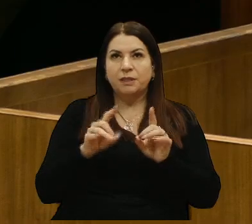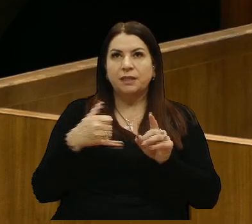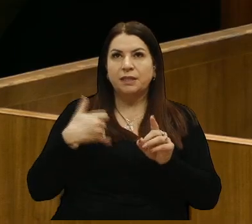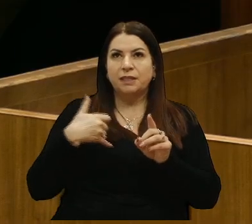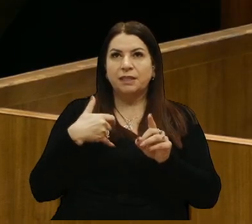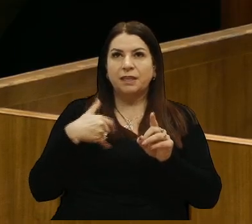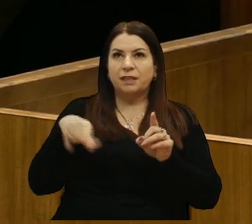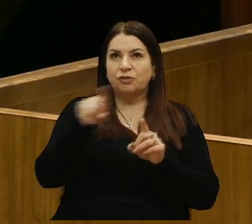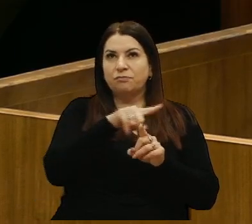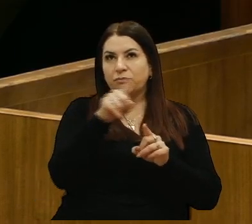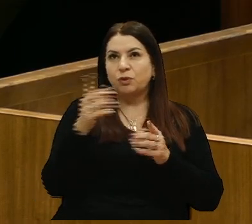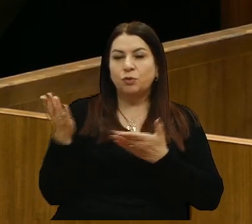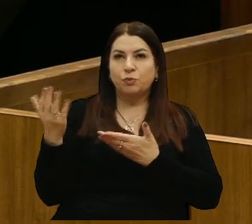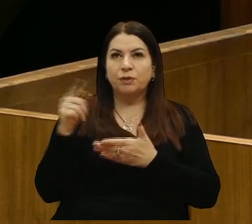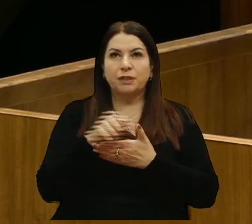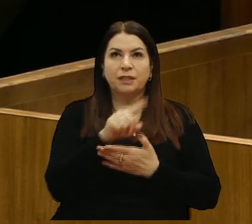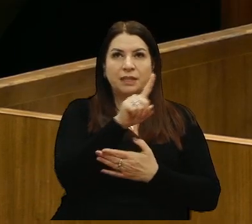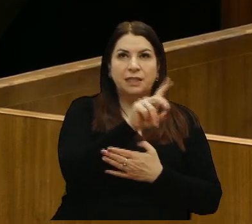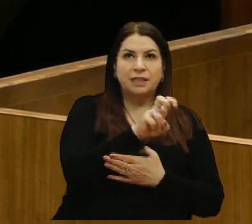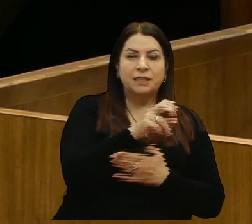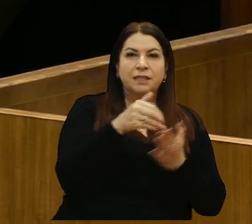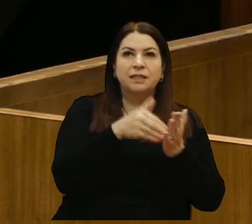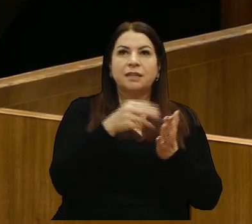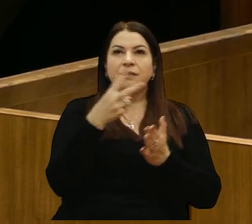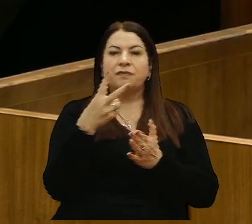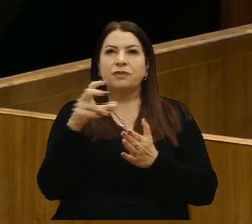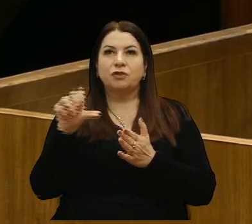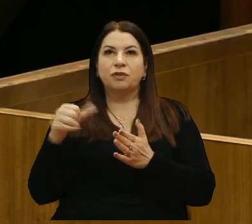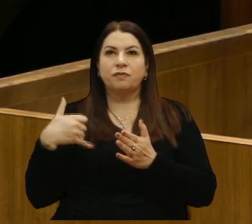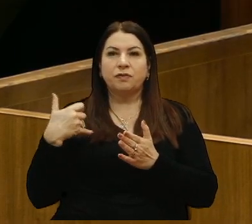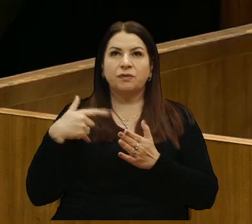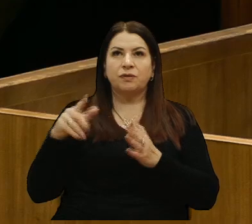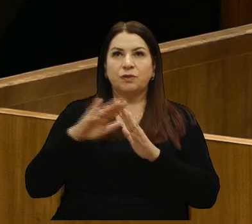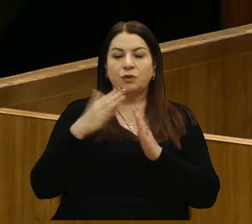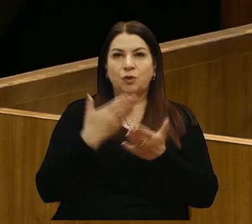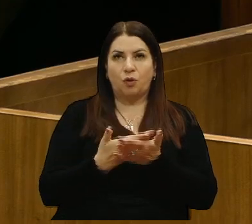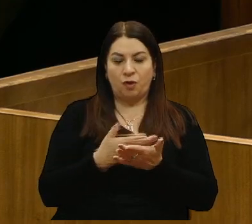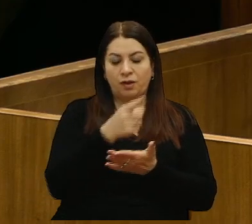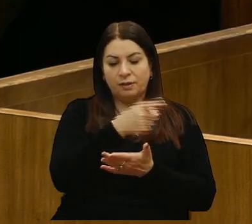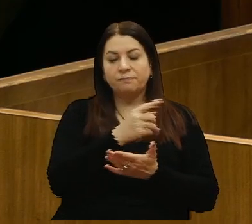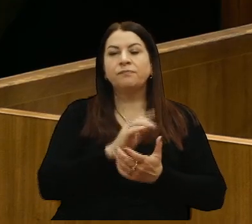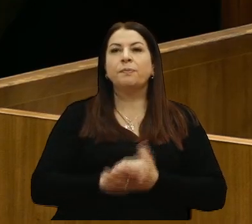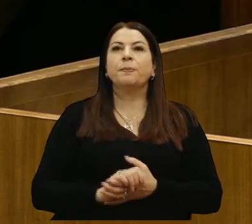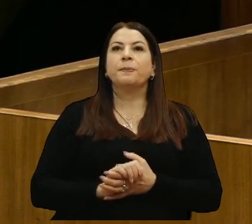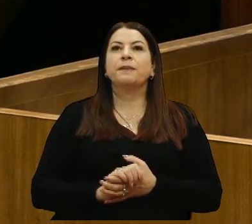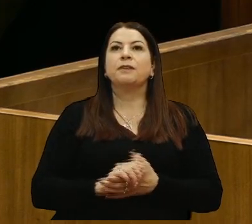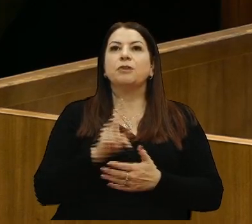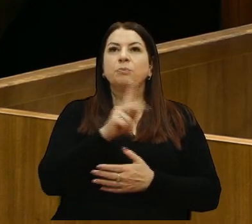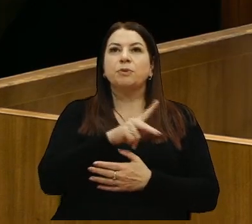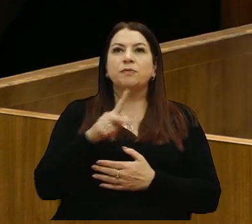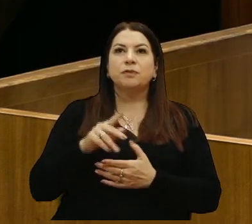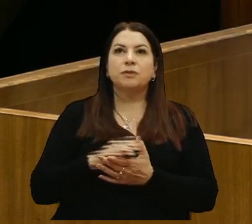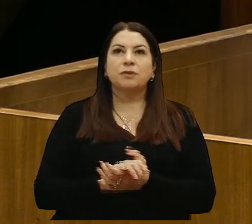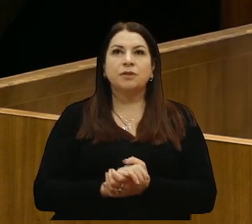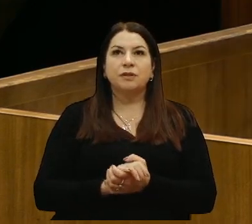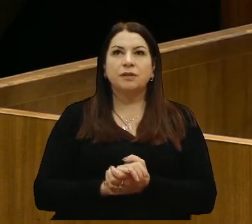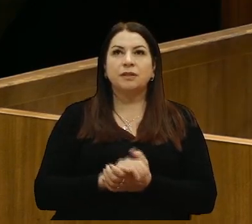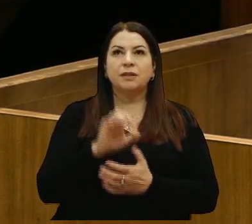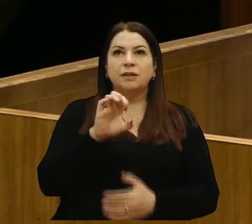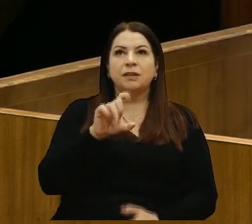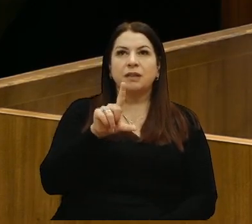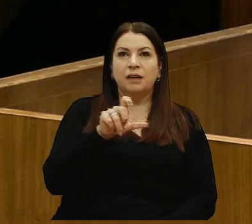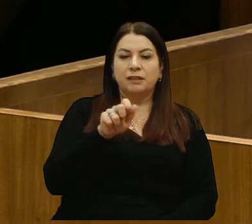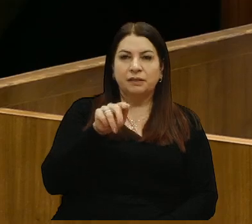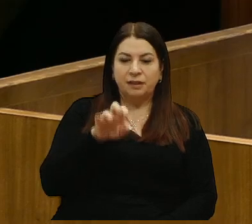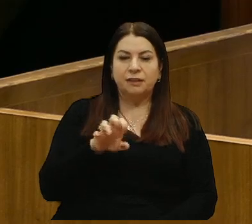da nossa Coordenadoria da Juventude, que é dos 15 aos 29 anos, os alunos da Escola Estadual Província de Mendonça, com a professora Eliane,